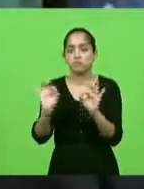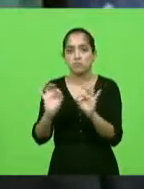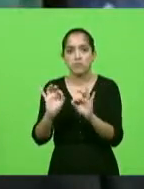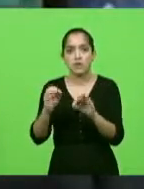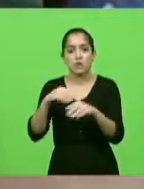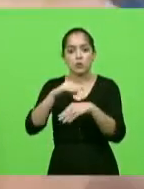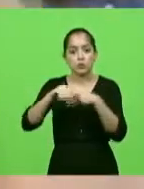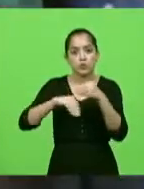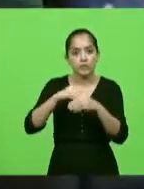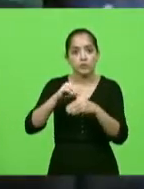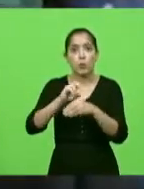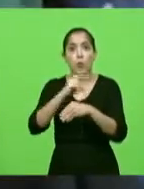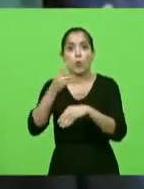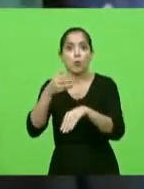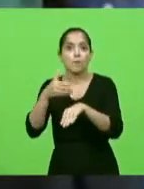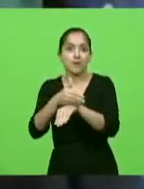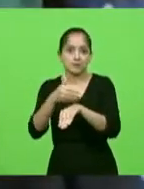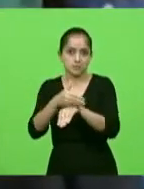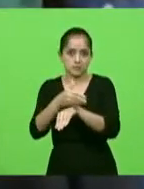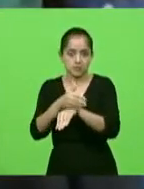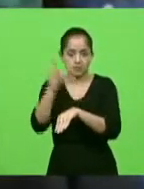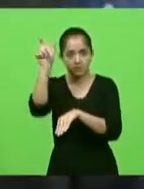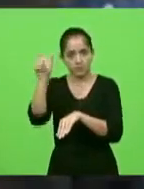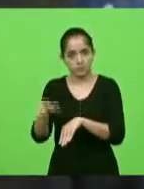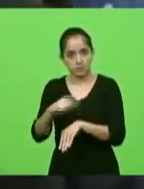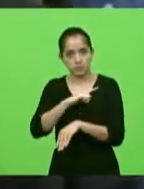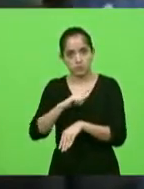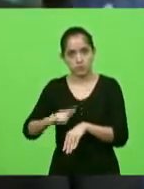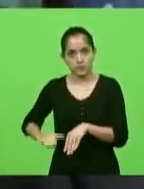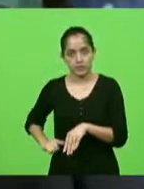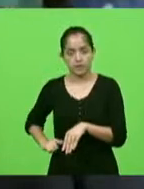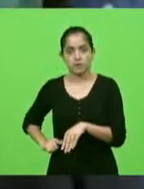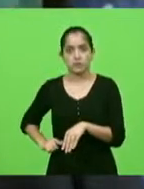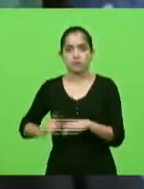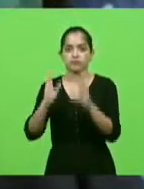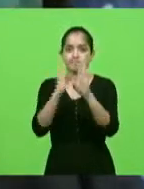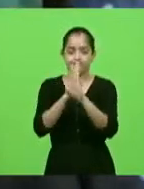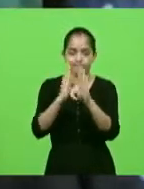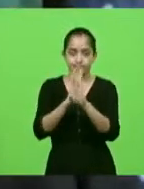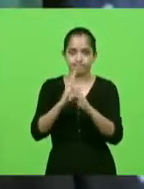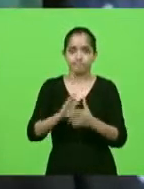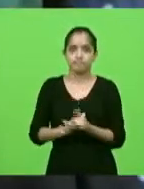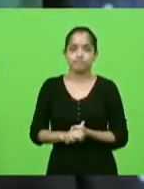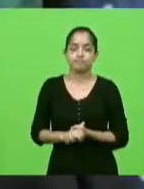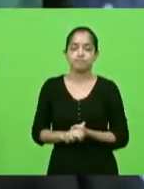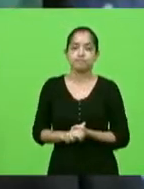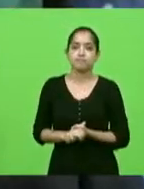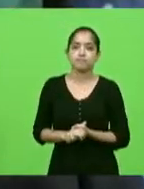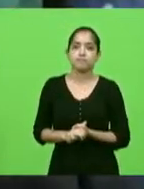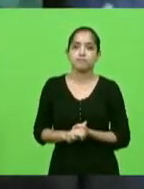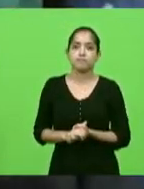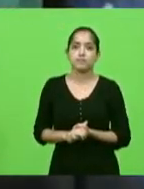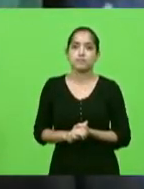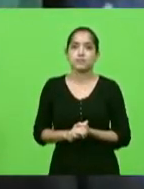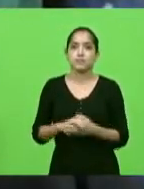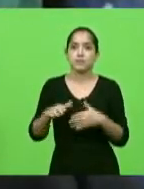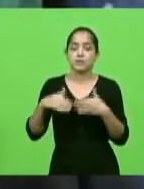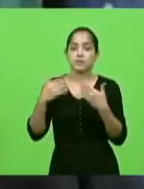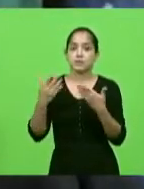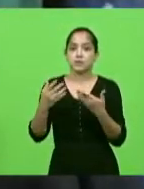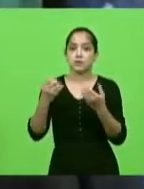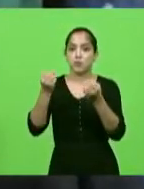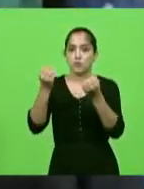do envolvimento ou participação do governador Carlos Moisés nos fatos sob investigação. Como referido a